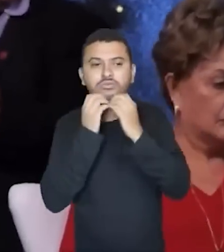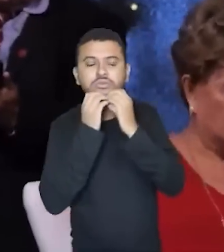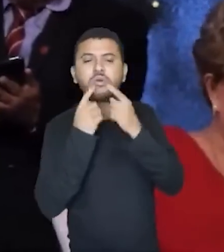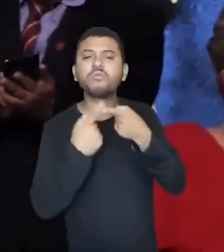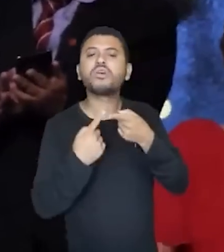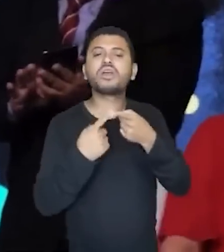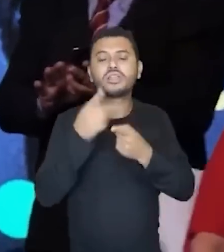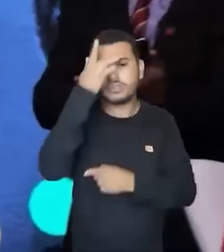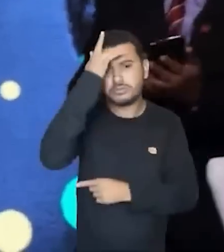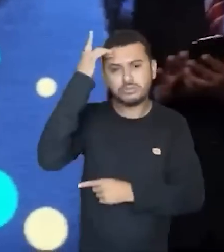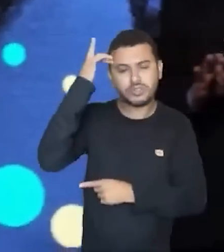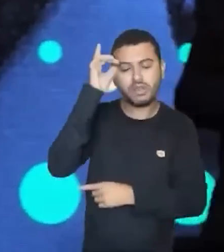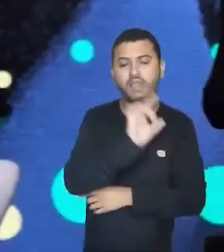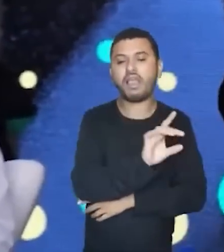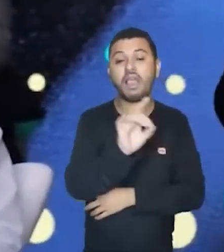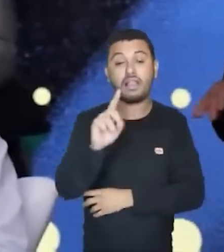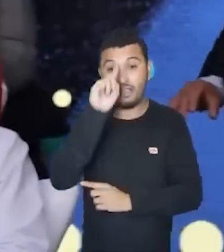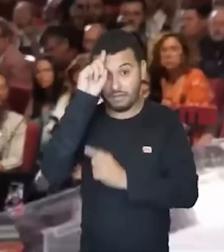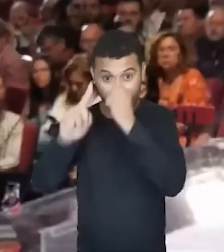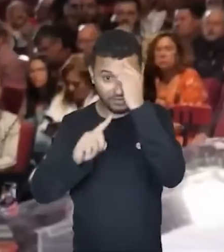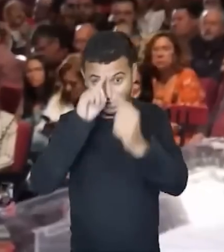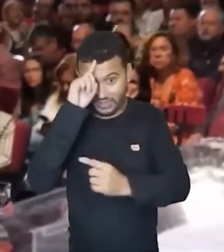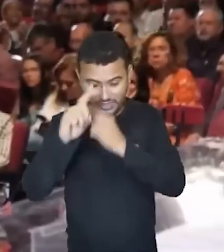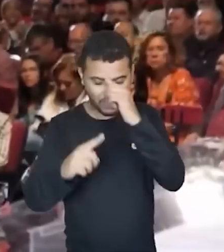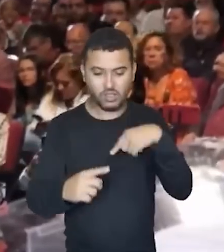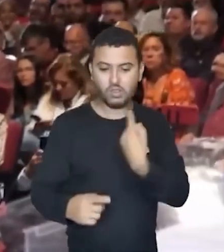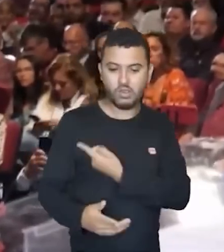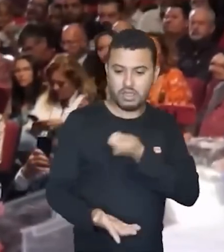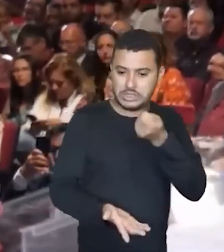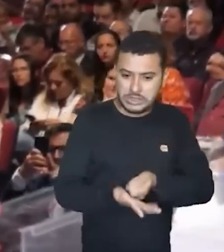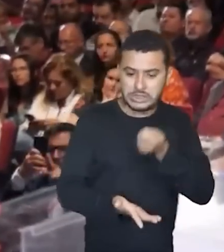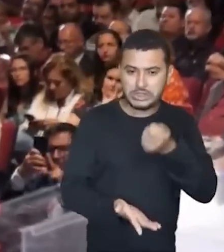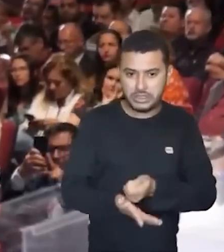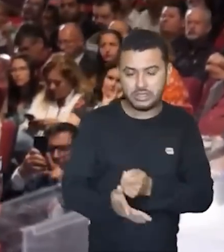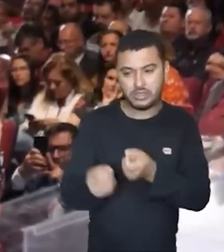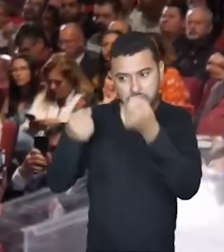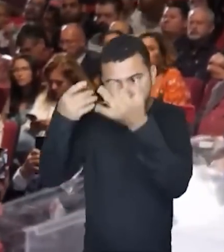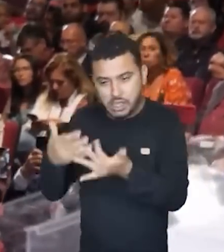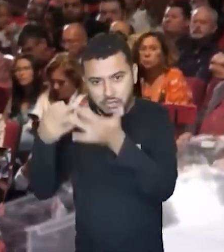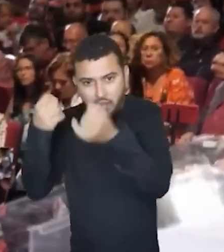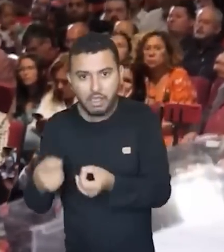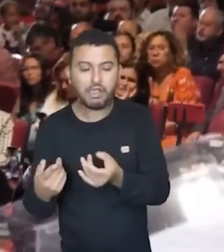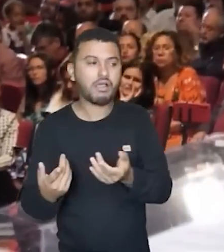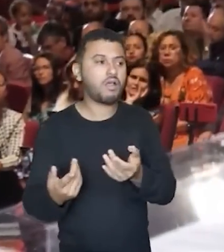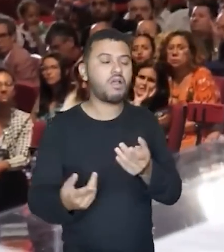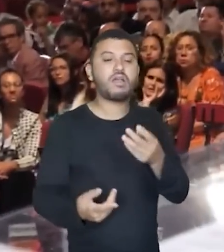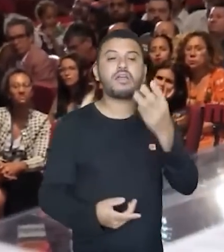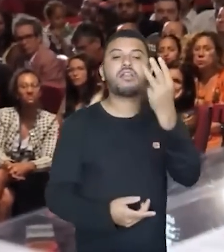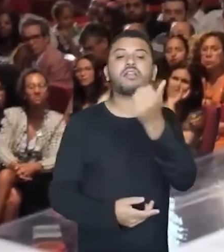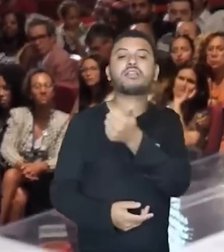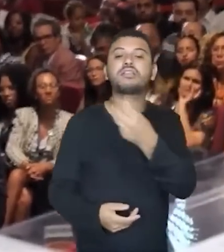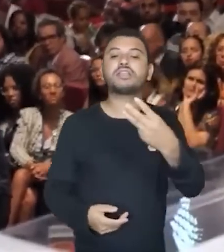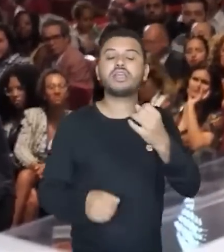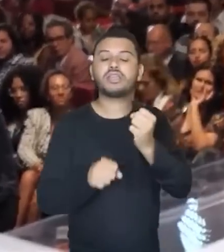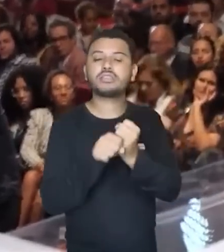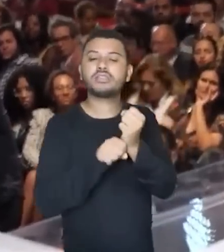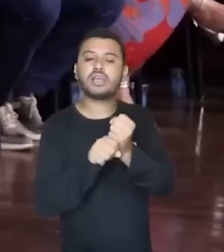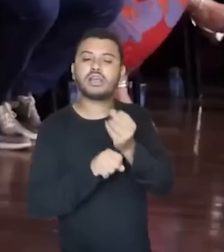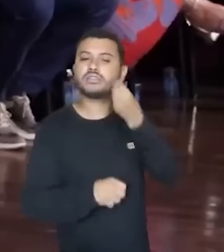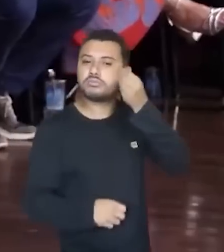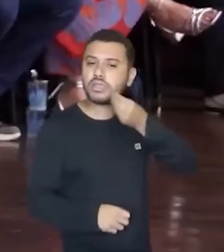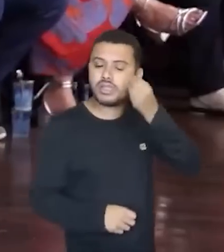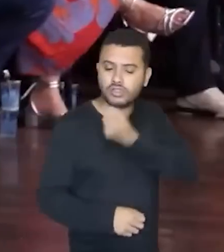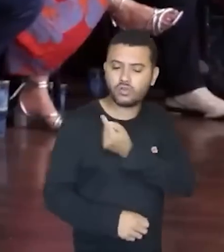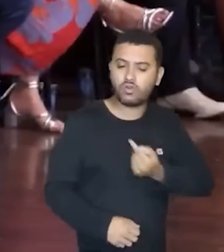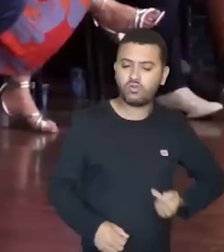dia inventavam uma coisa para cobrar de nós. Vamos ver agora, gente. Nós temos 13 anos de experiência de governo. Um dos